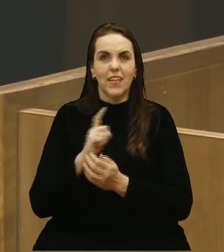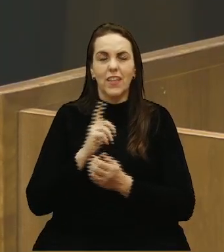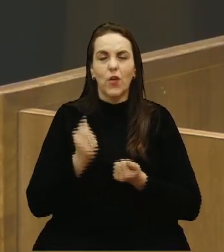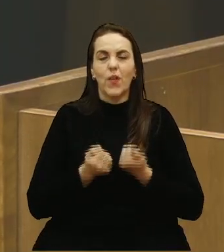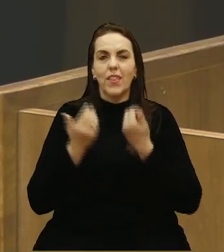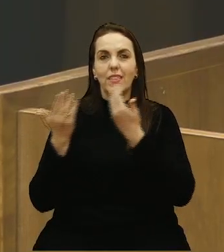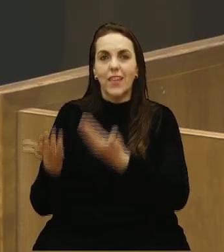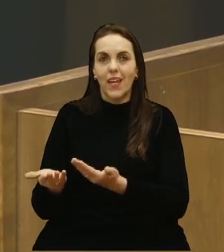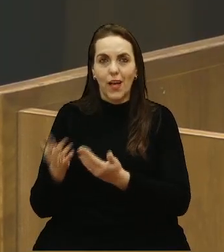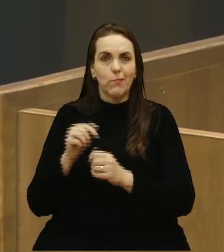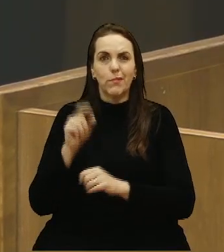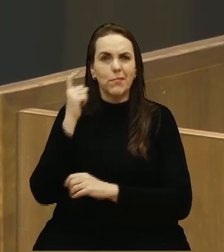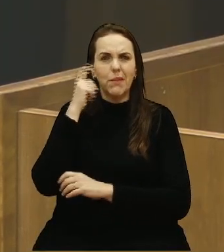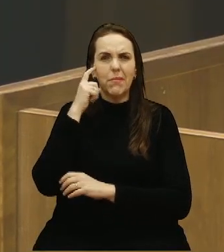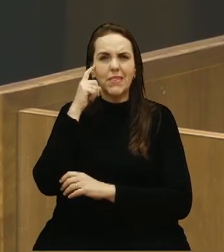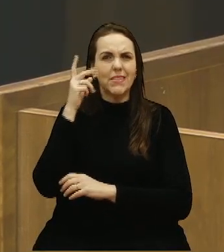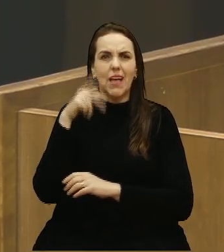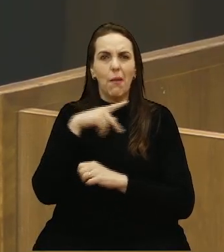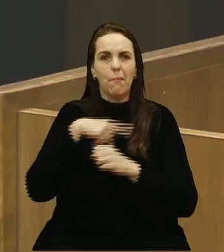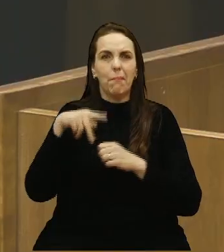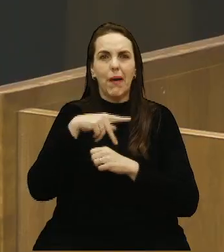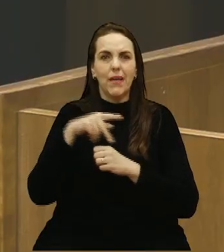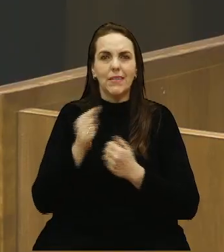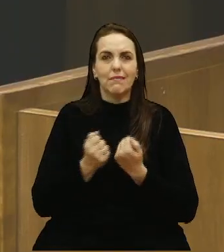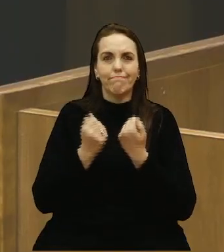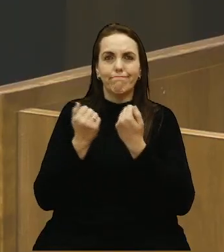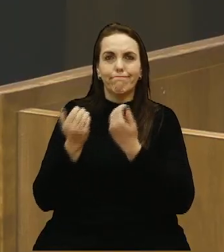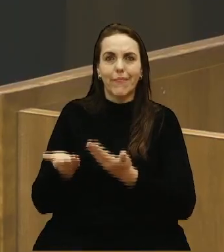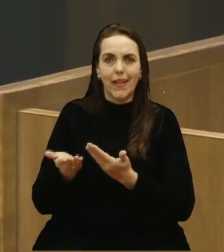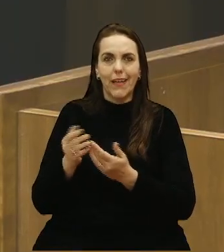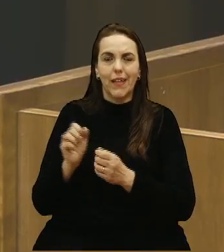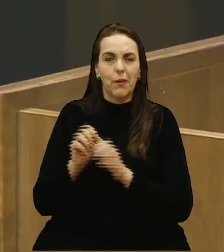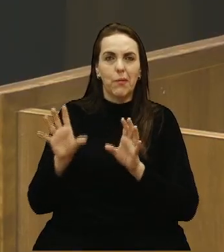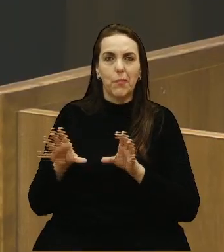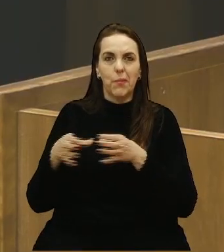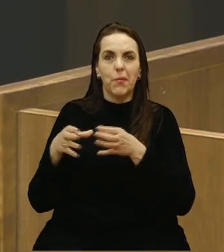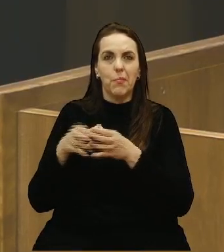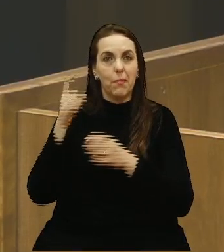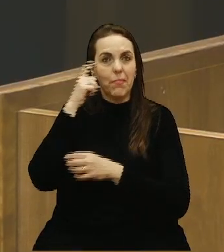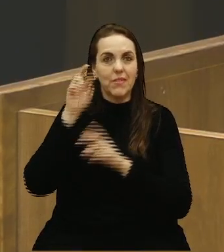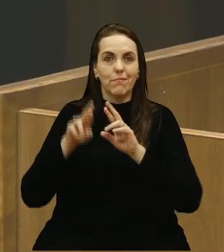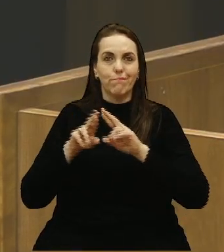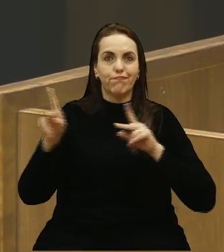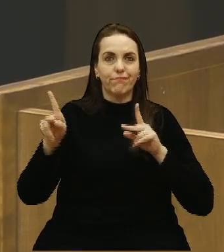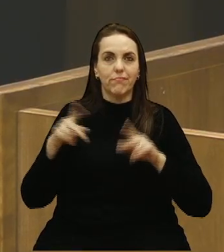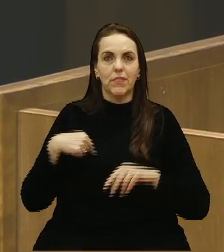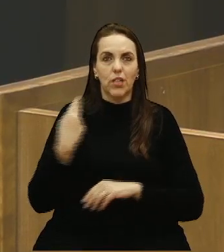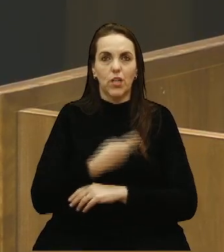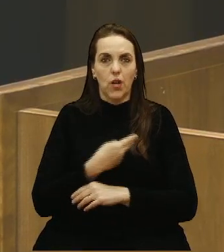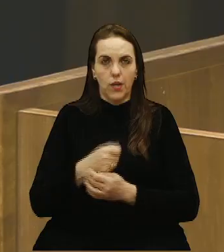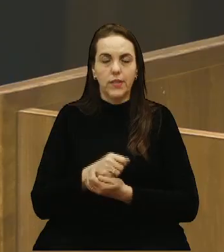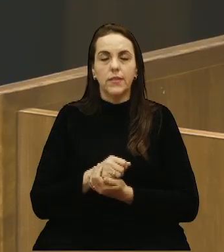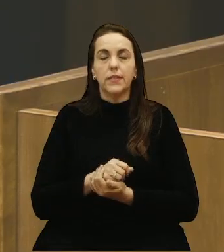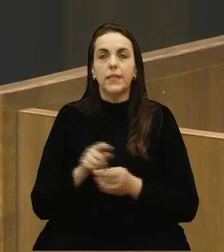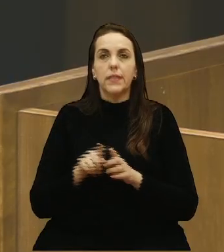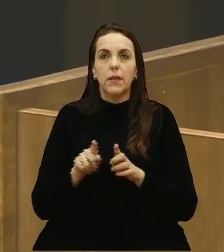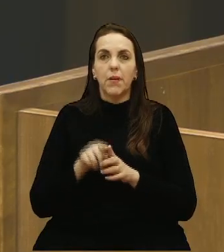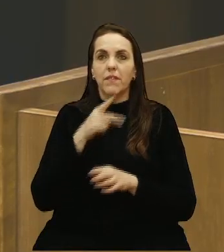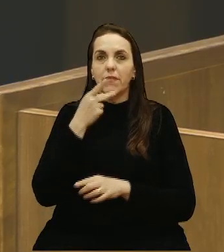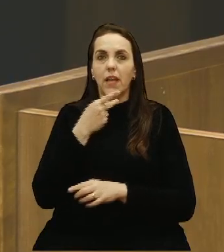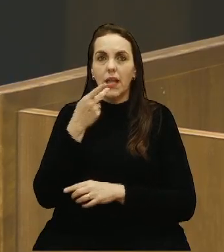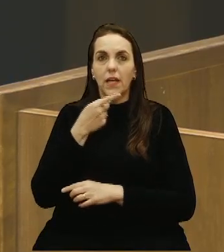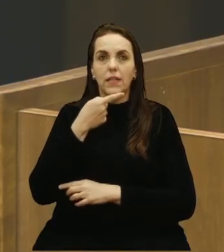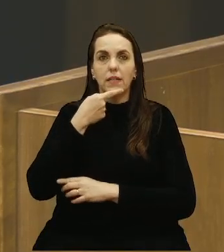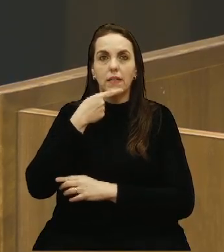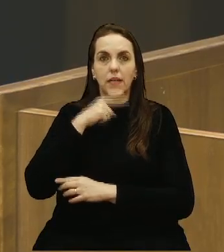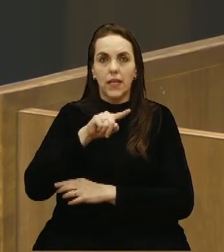de pensar no país, né? Entregar para uma galera aí que pensa bem diferente da gente. Também dizer aqui para o vereador Caleb fazer um